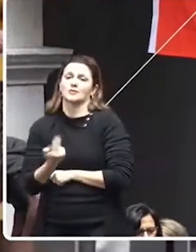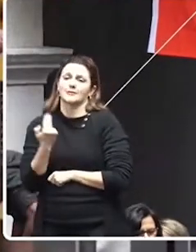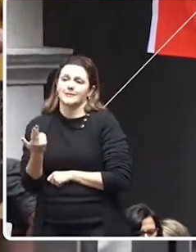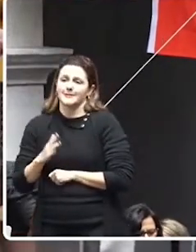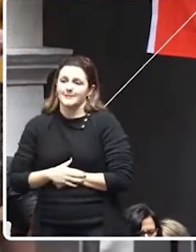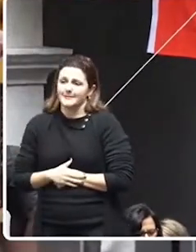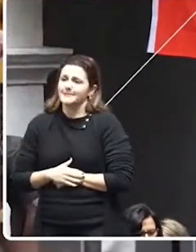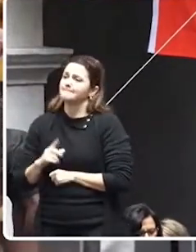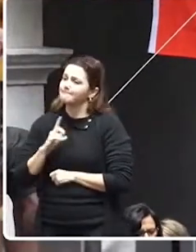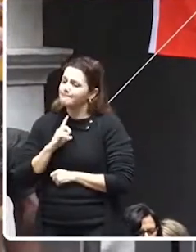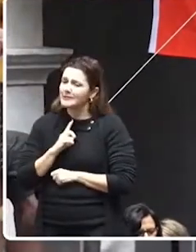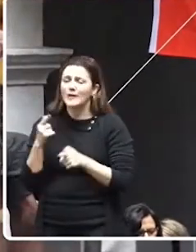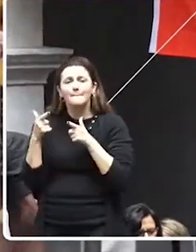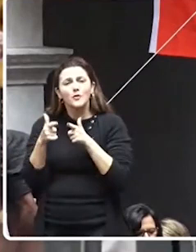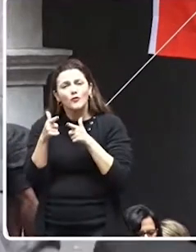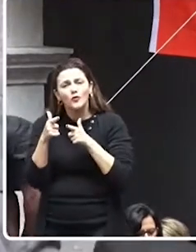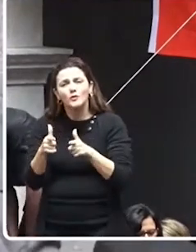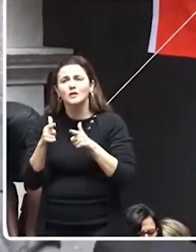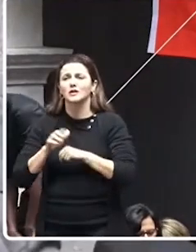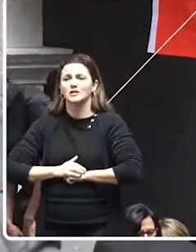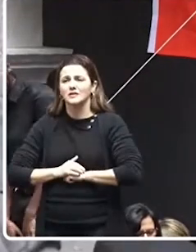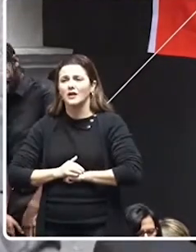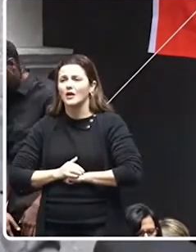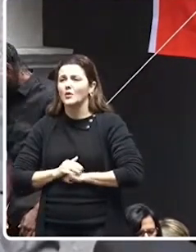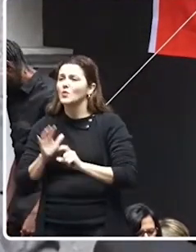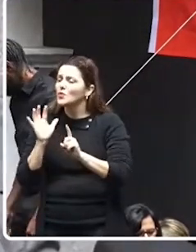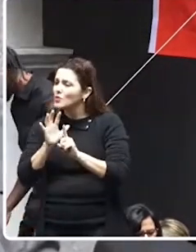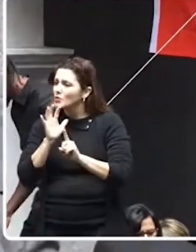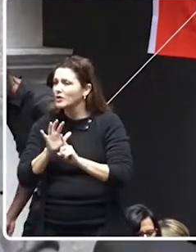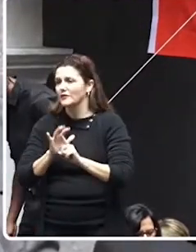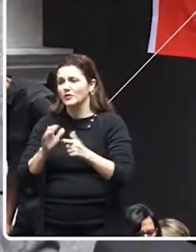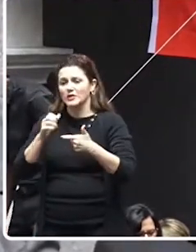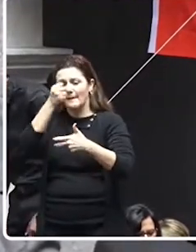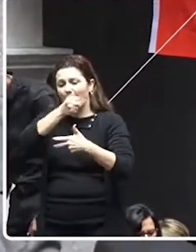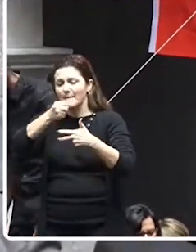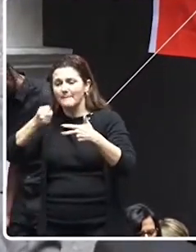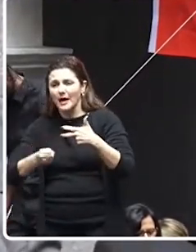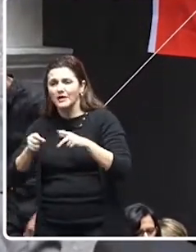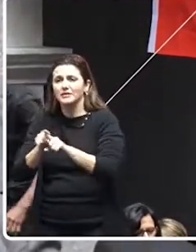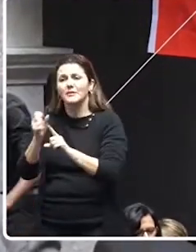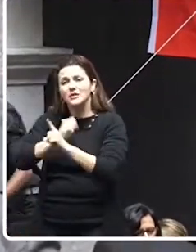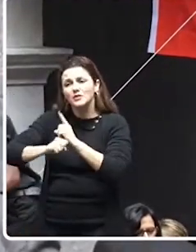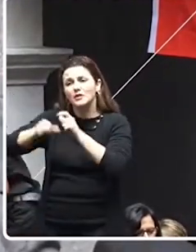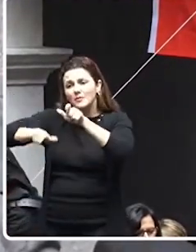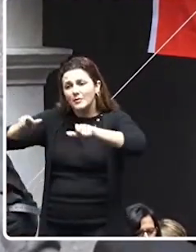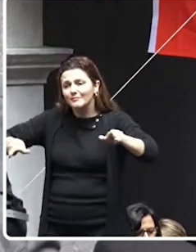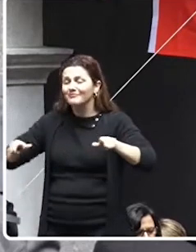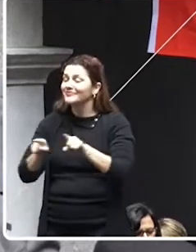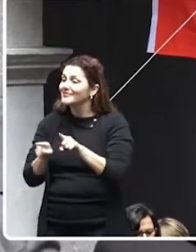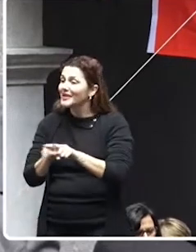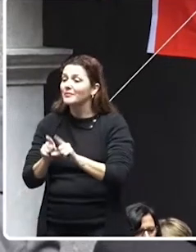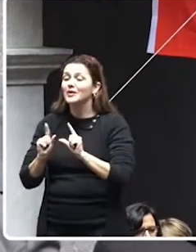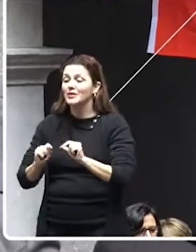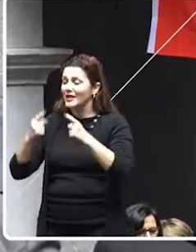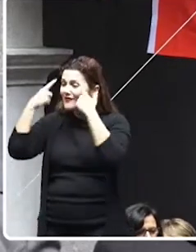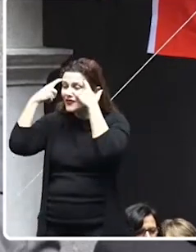as ameaças aos demais poderes e setores da sociedade civil e a incitação à violência e